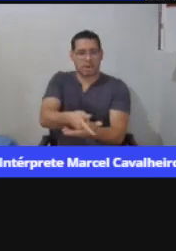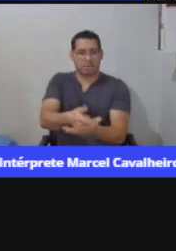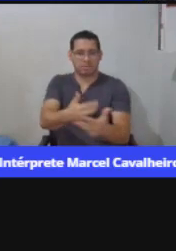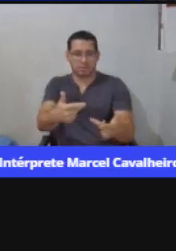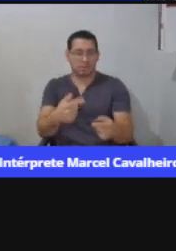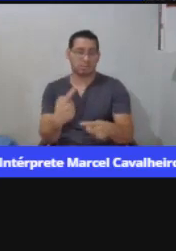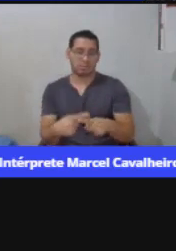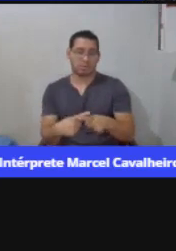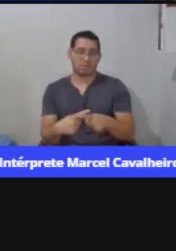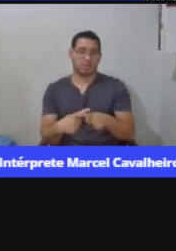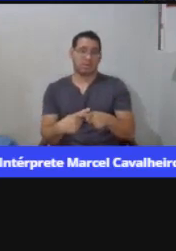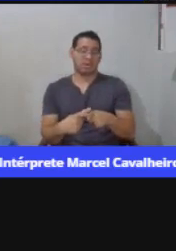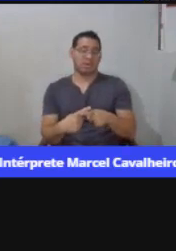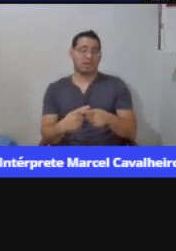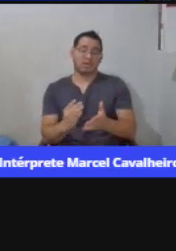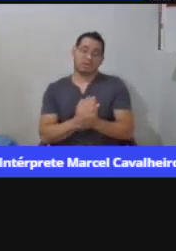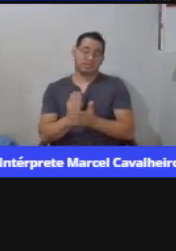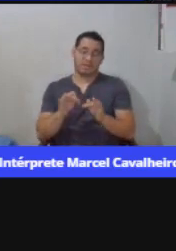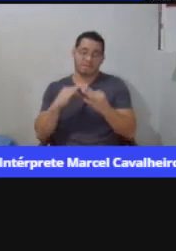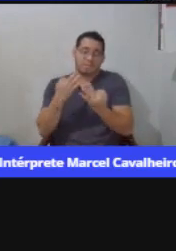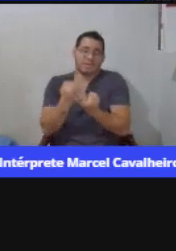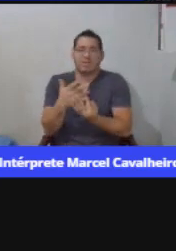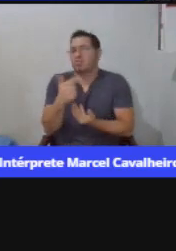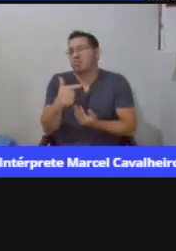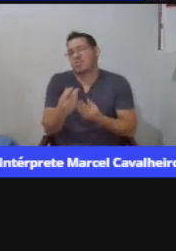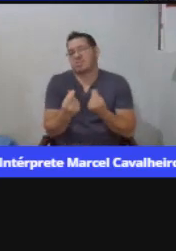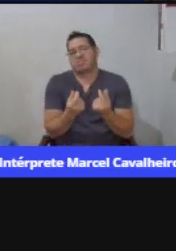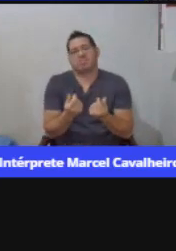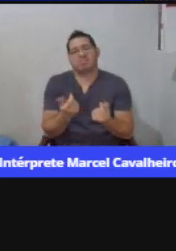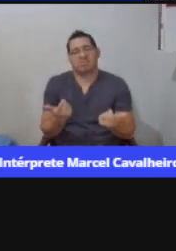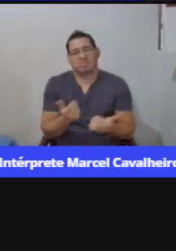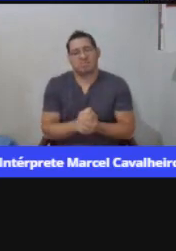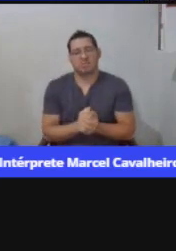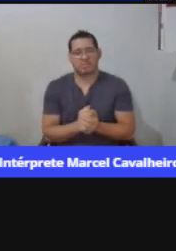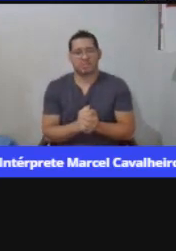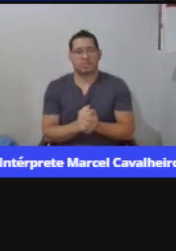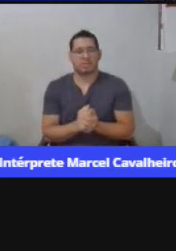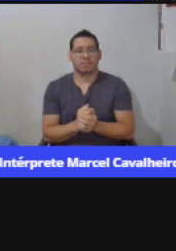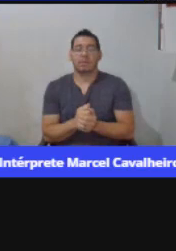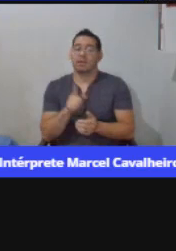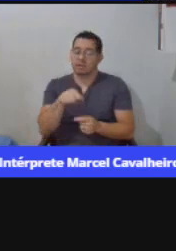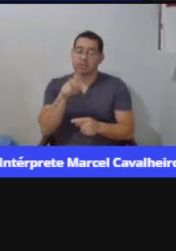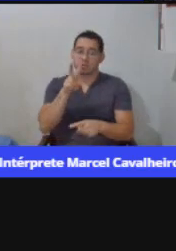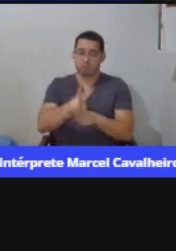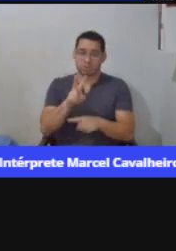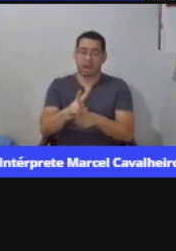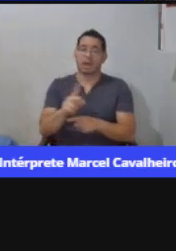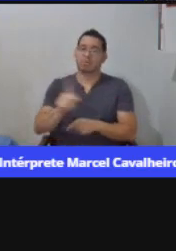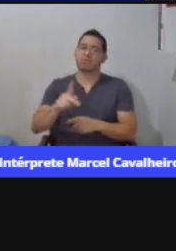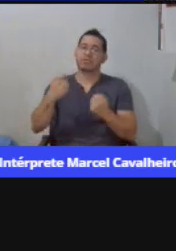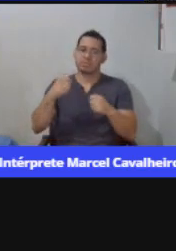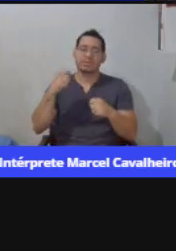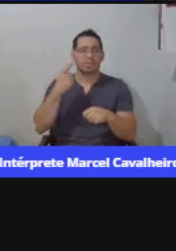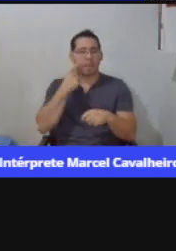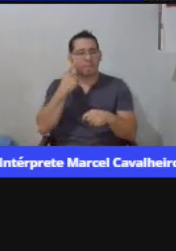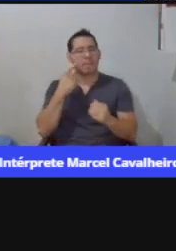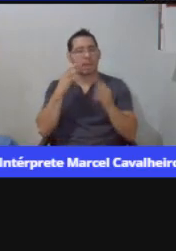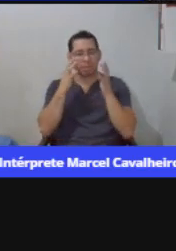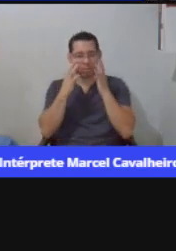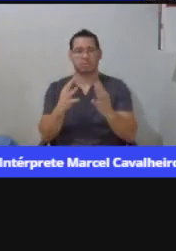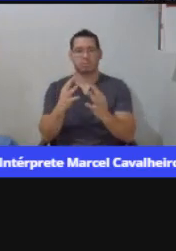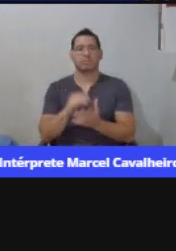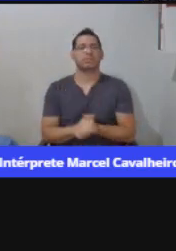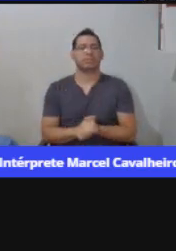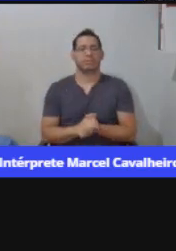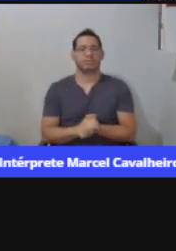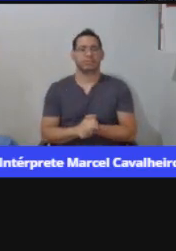né? Tirar do bolso para poder cobrir determinadas atividades. Então, esses cuidados os professores precisam ter, né? Aí